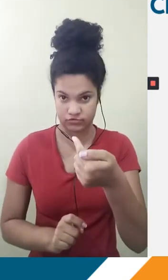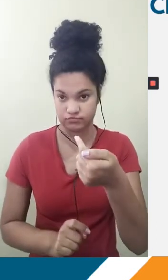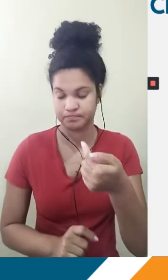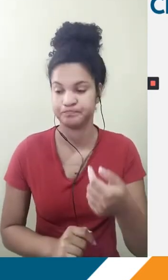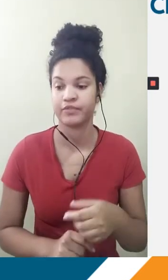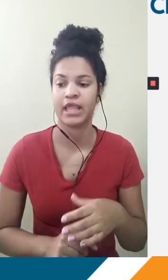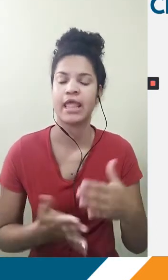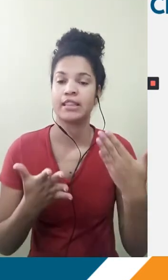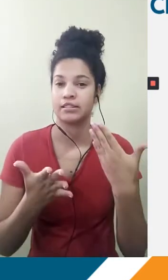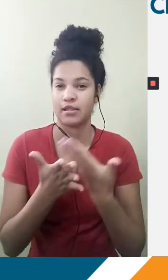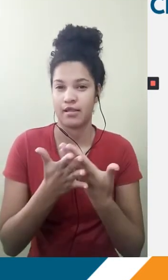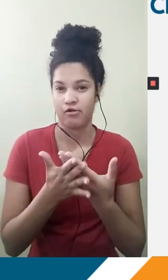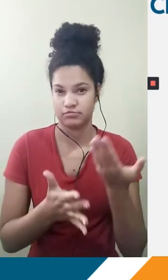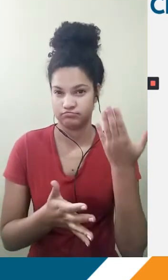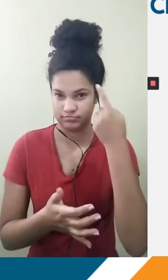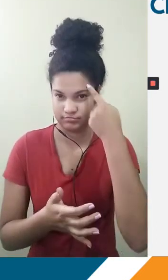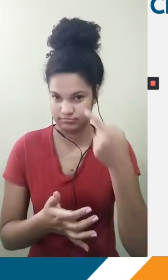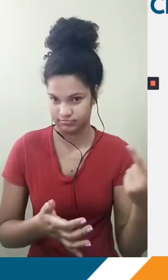passada, nós discutimos